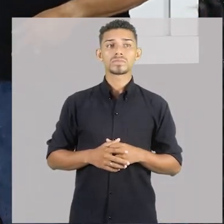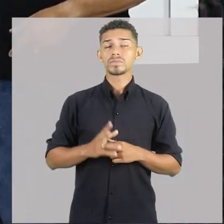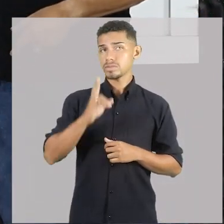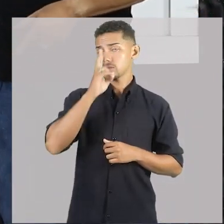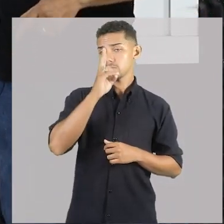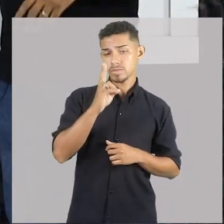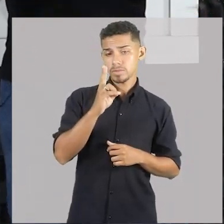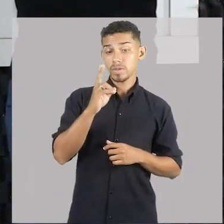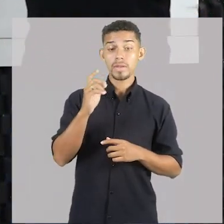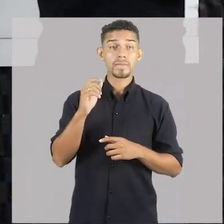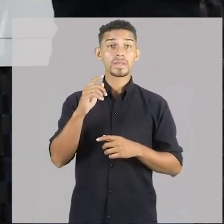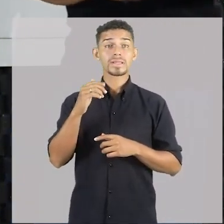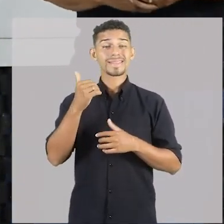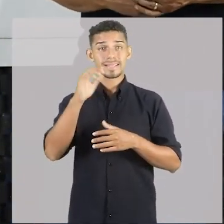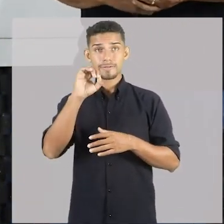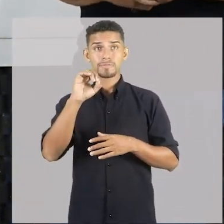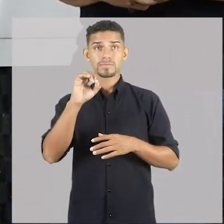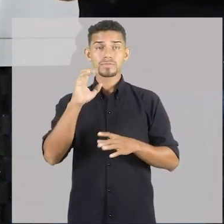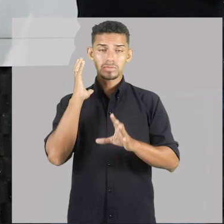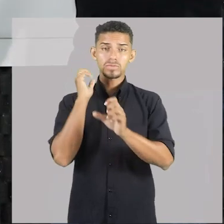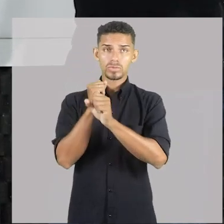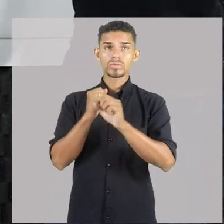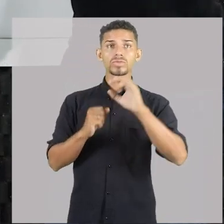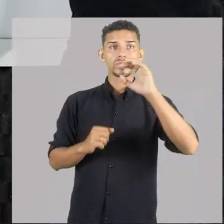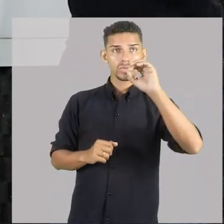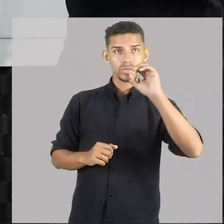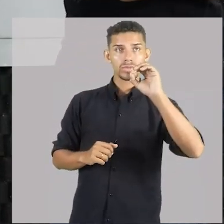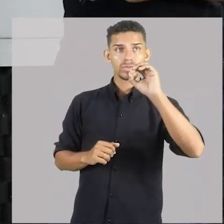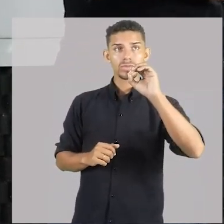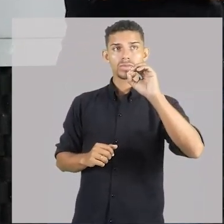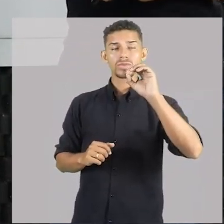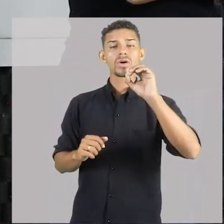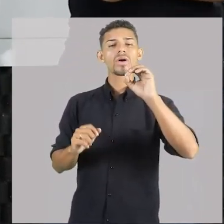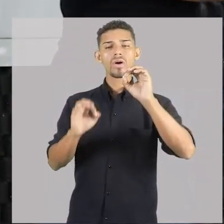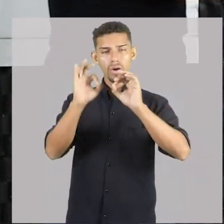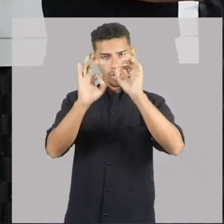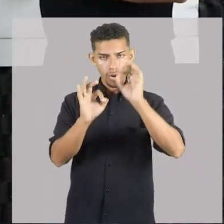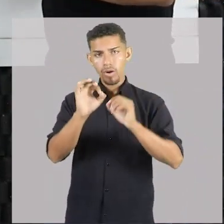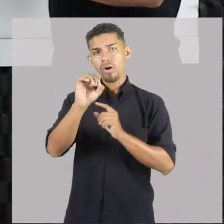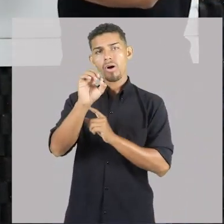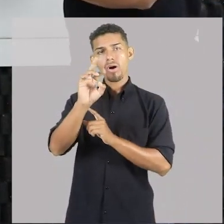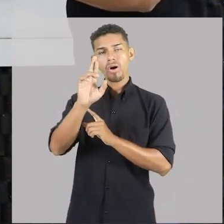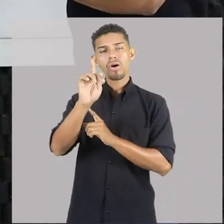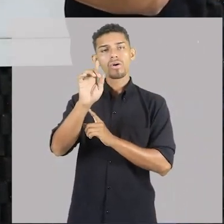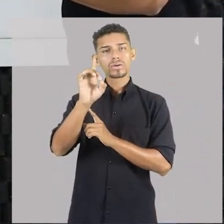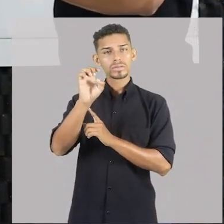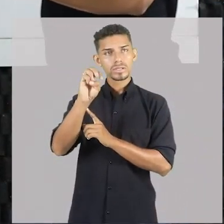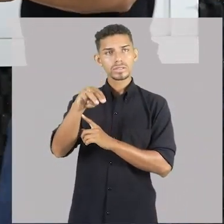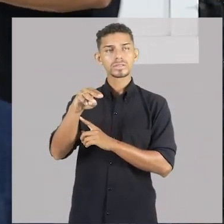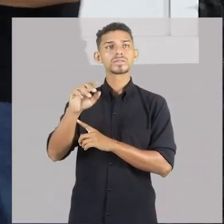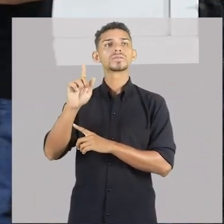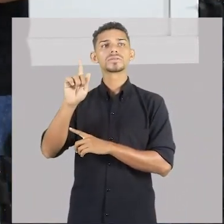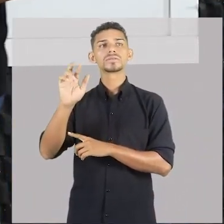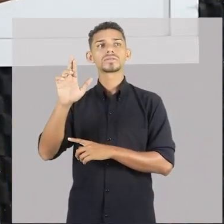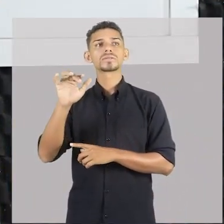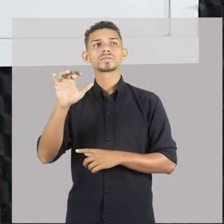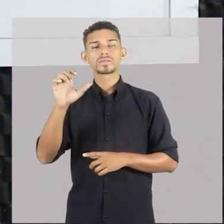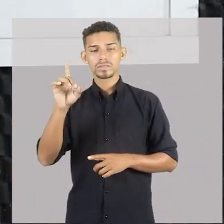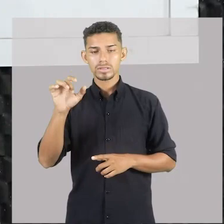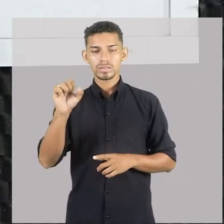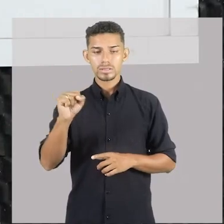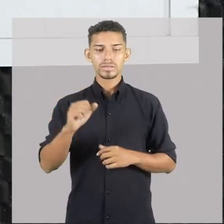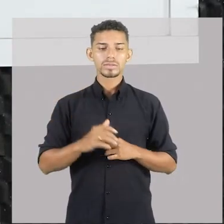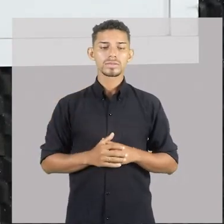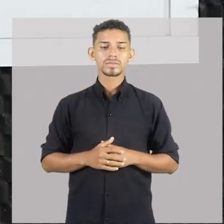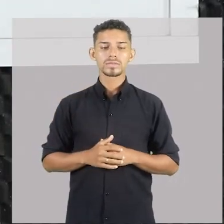mais próxima desse valor a gente chama de ordem de grandeza. Mais um assuntinho aí para vocês, tá bom? Então, a resposta mais próxima